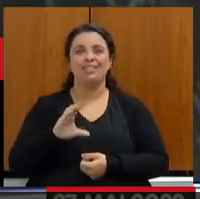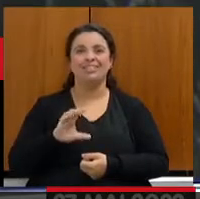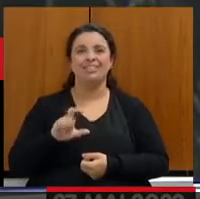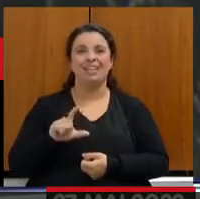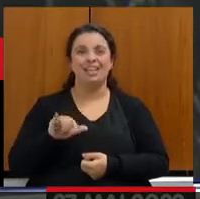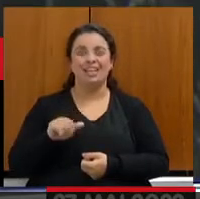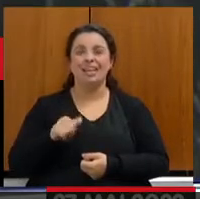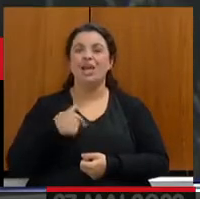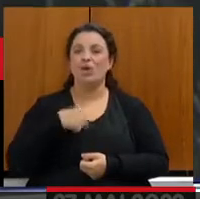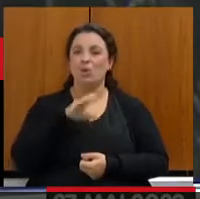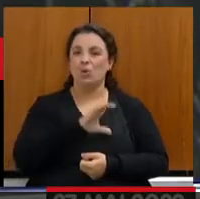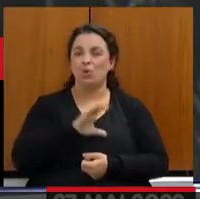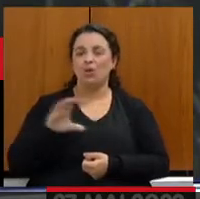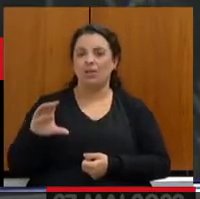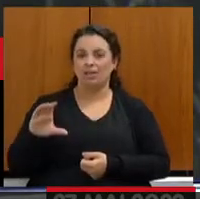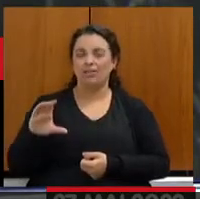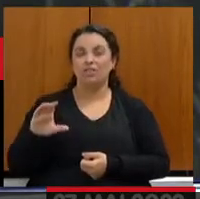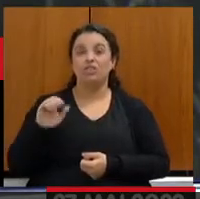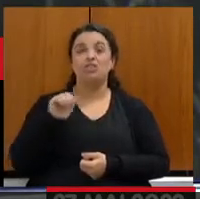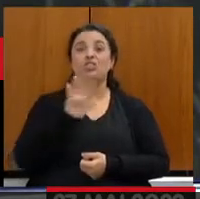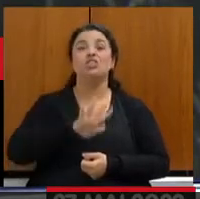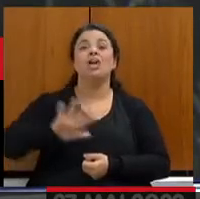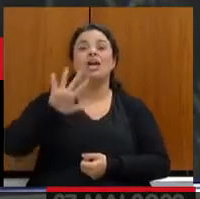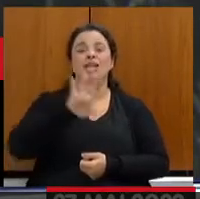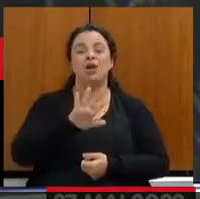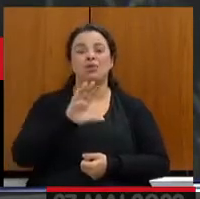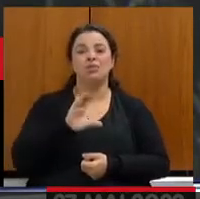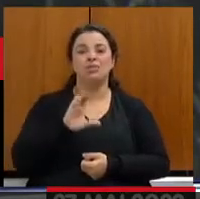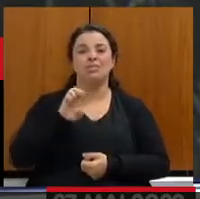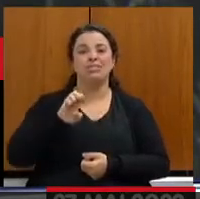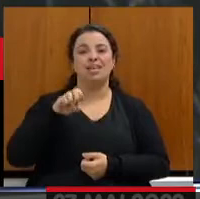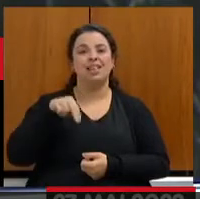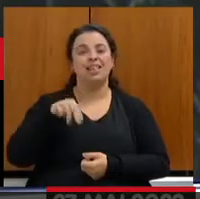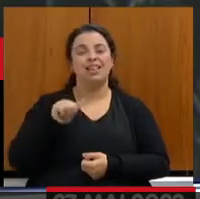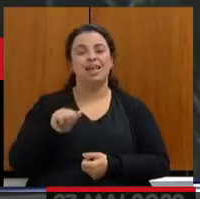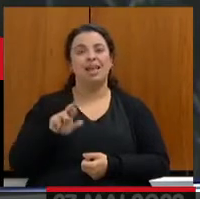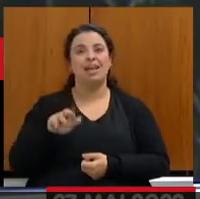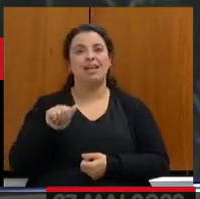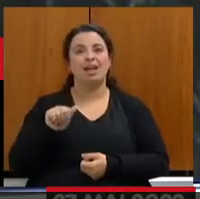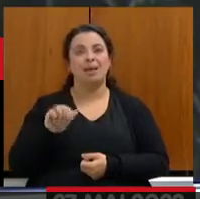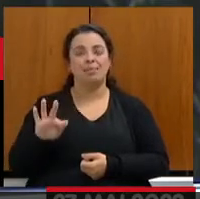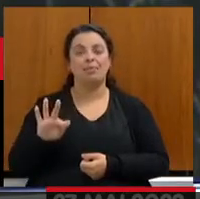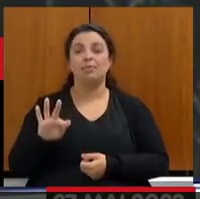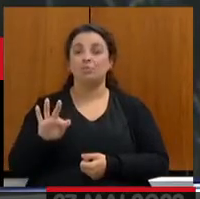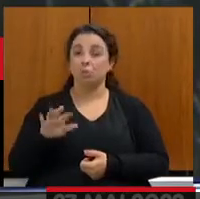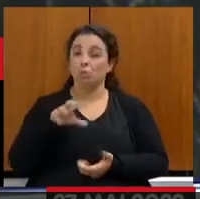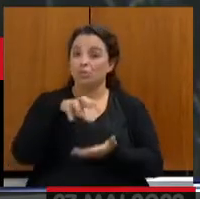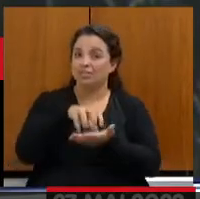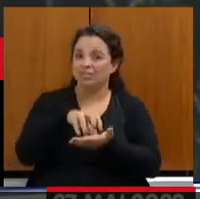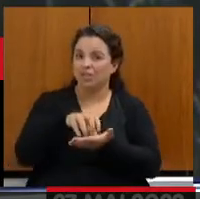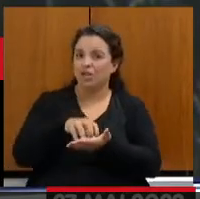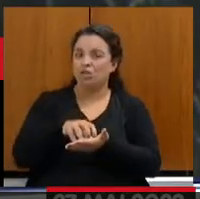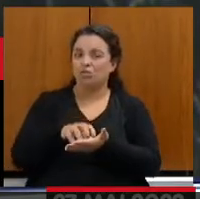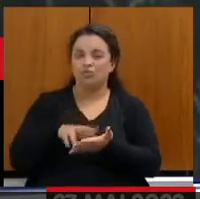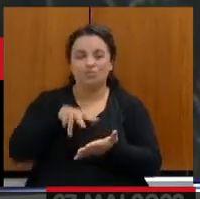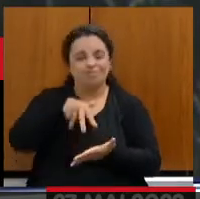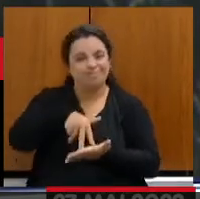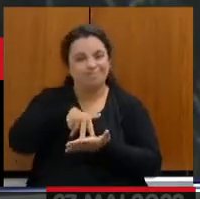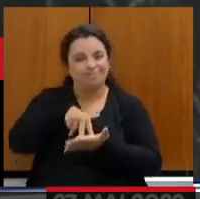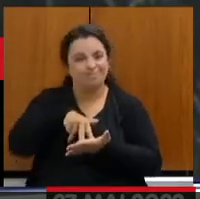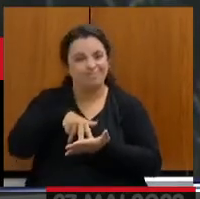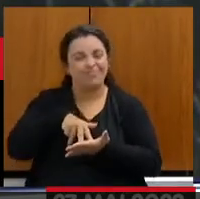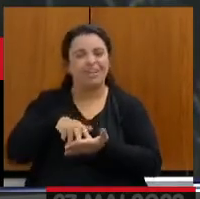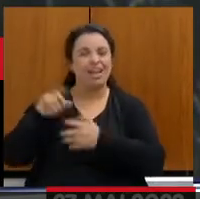coordenadora Geral do cenarab o centro Nacional de africanidade e resistência afro-brasileira e é um prazer estar aqui